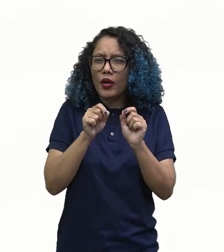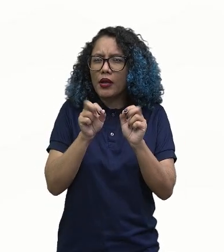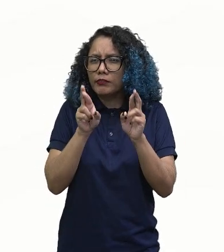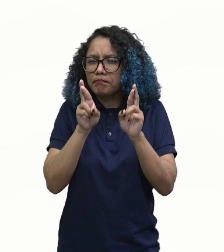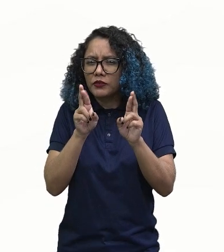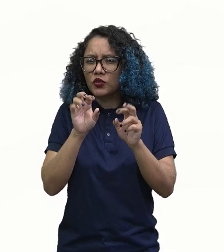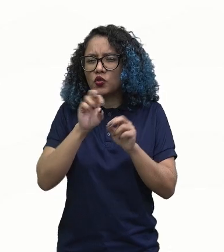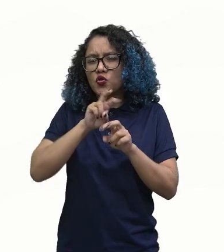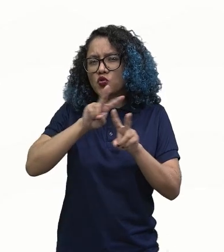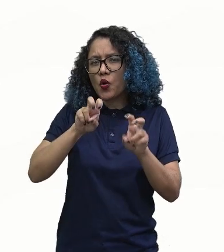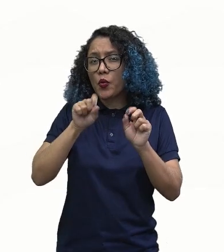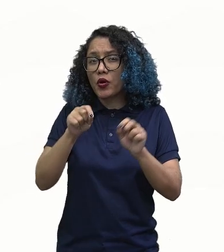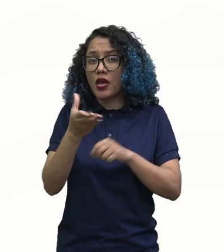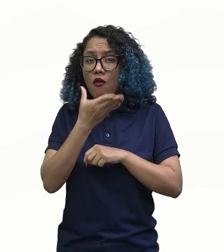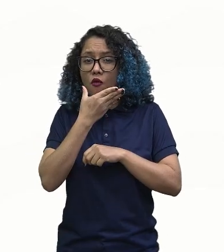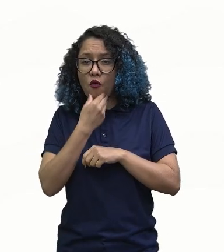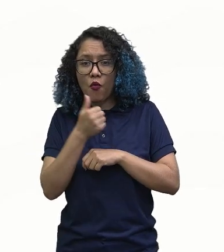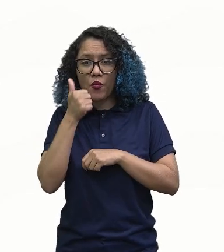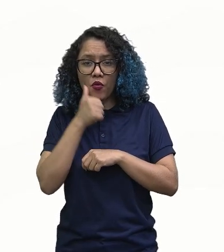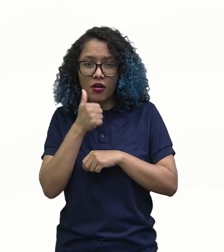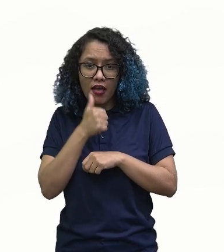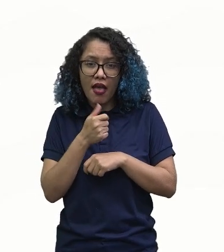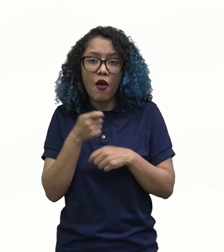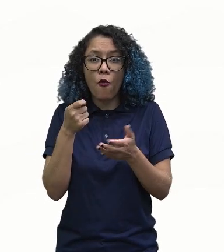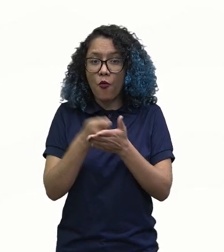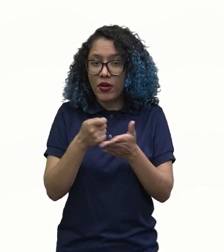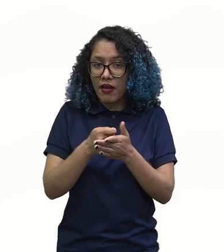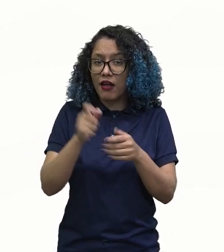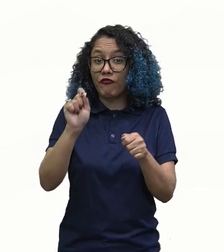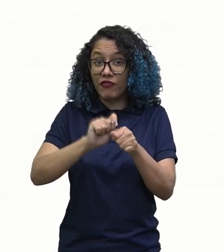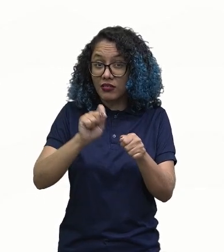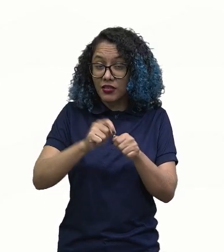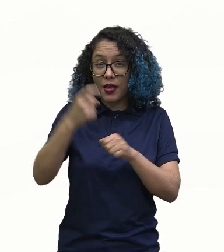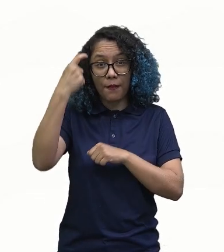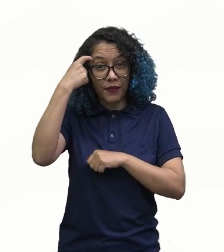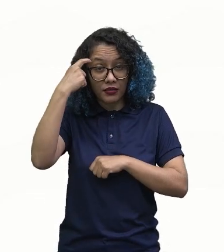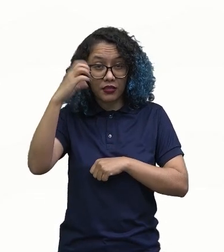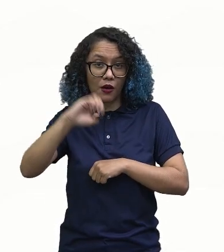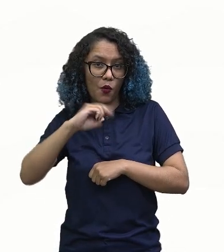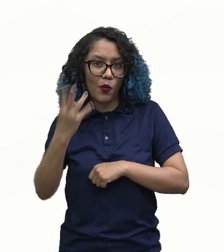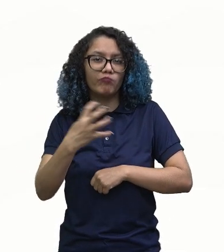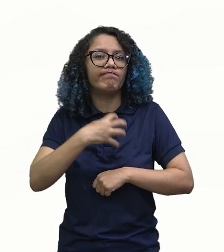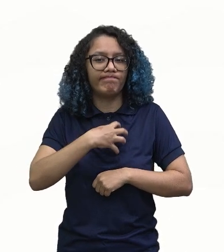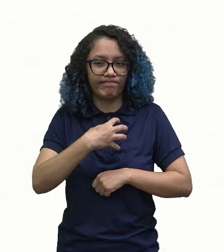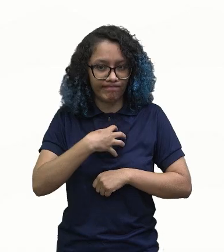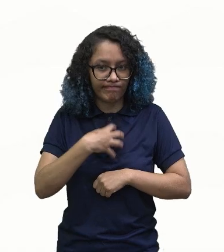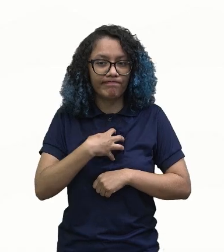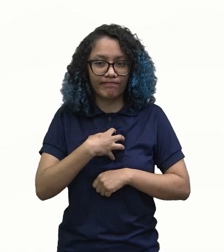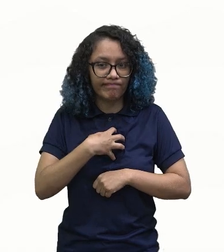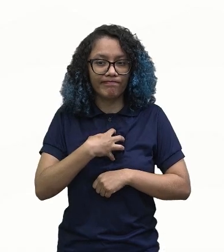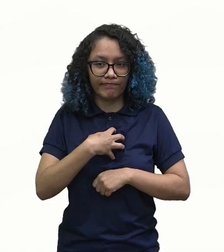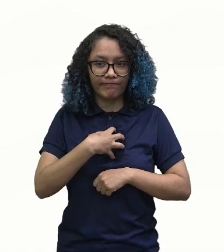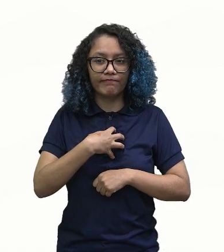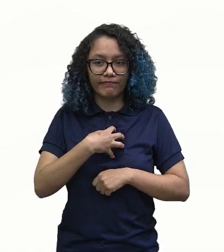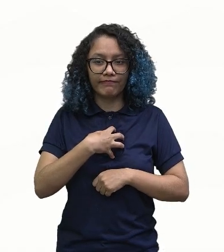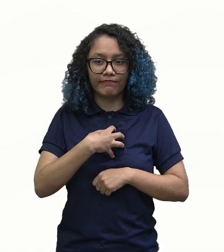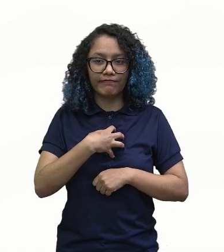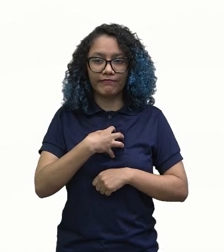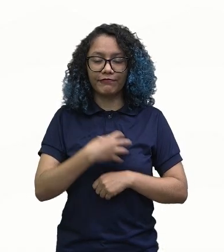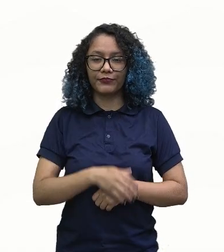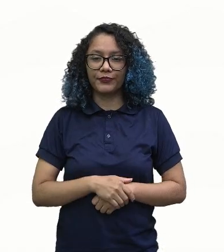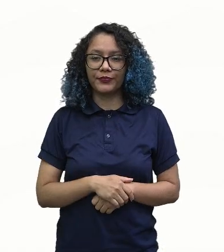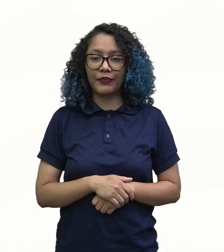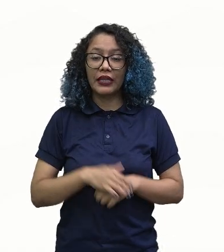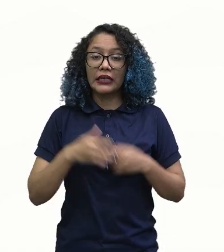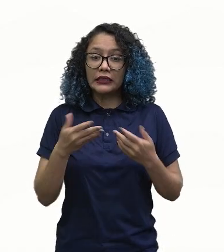expectativas sobre o que homens e mulheres deveriam fazer, pensar ou sentir. Então a gente